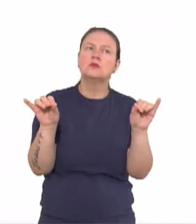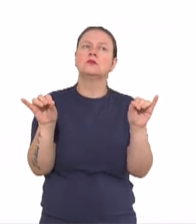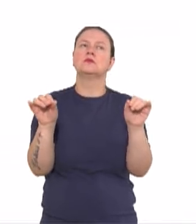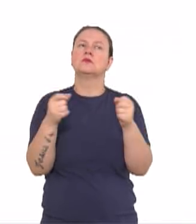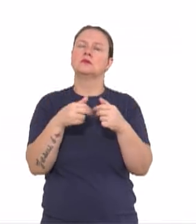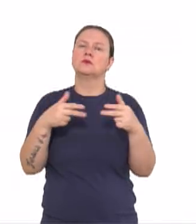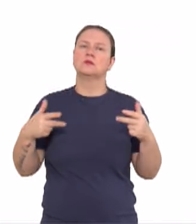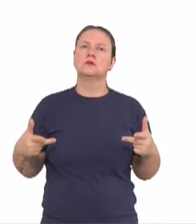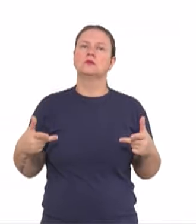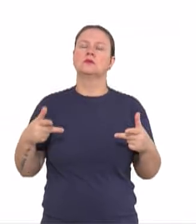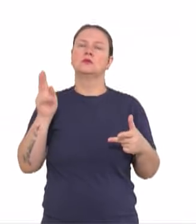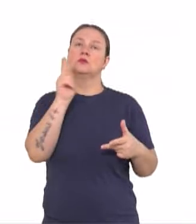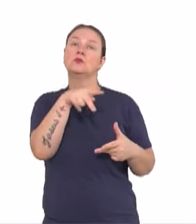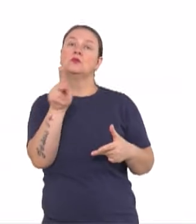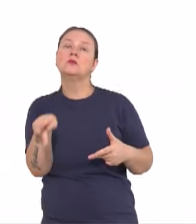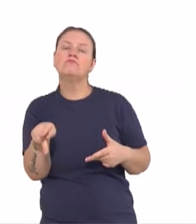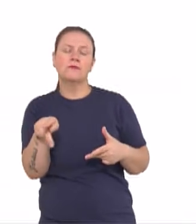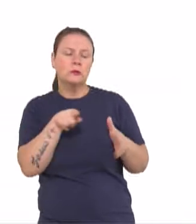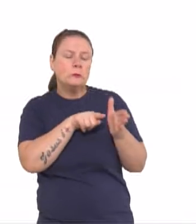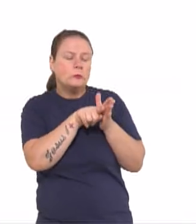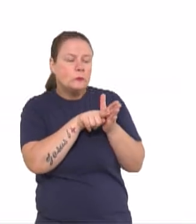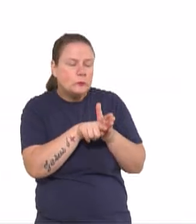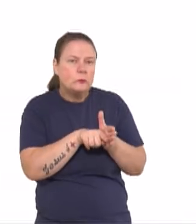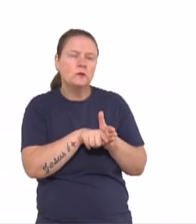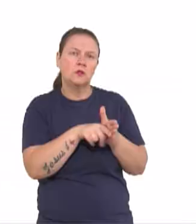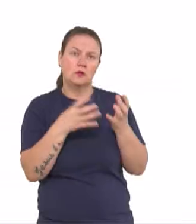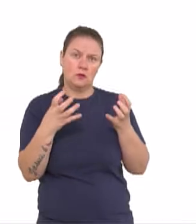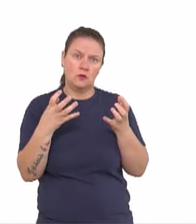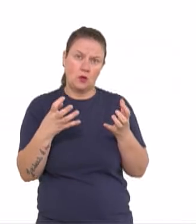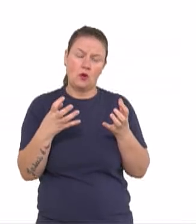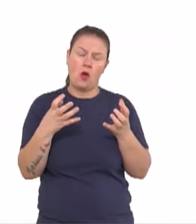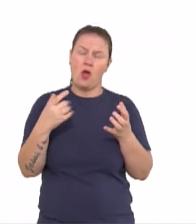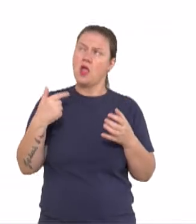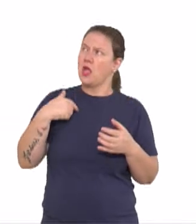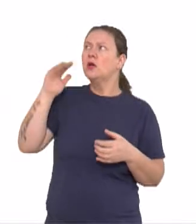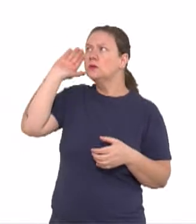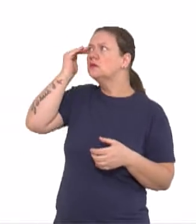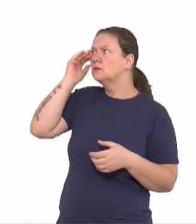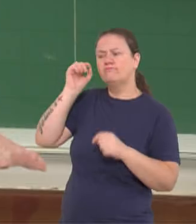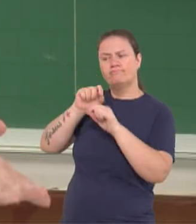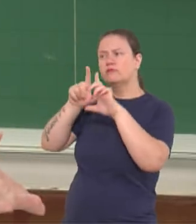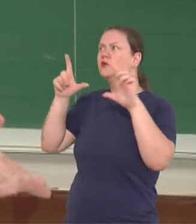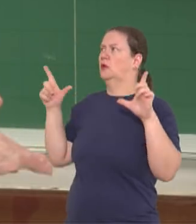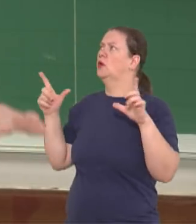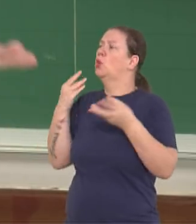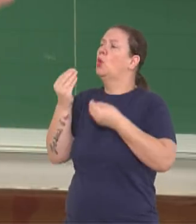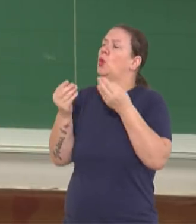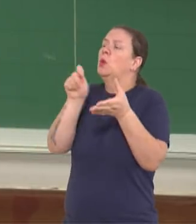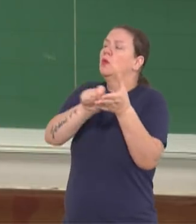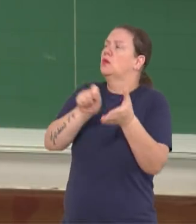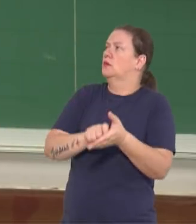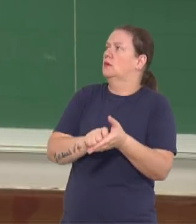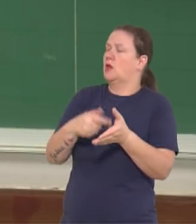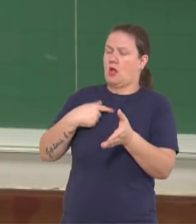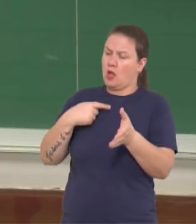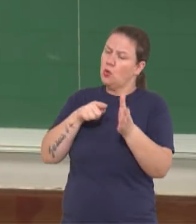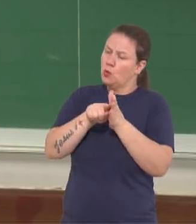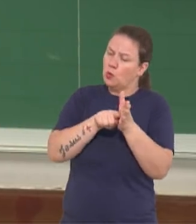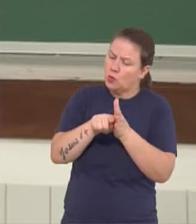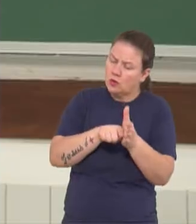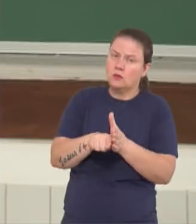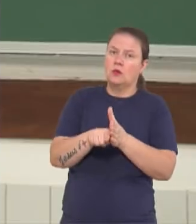para o meu professor, né? Eu quero falar para o professor assim, olha, professor, eu entendi como é que se faz uma notícia. Acho que eu vou pesquisar